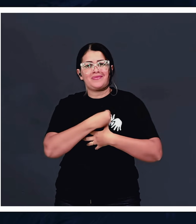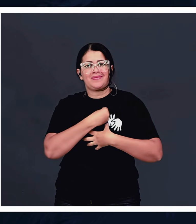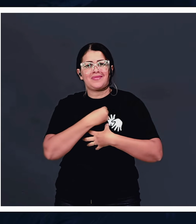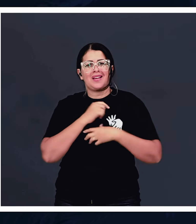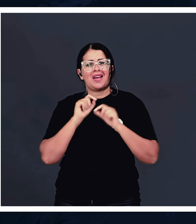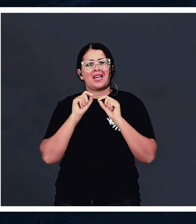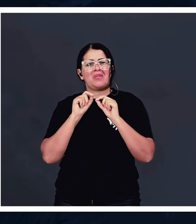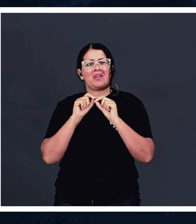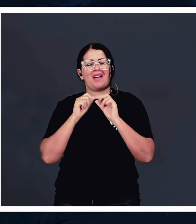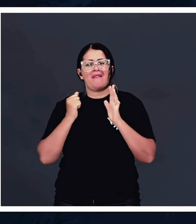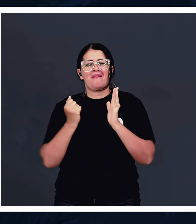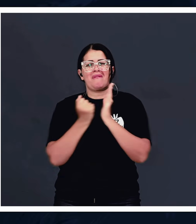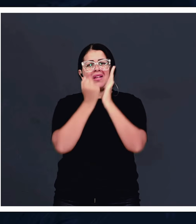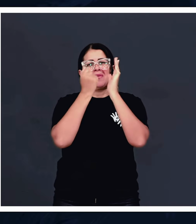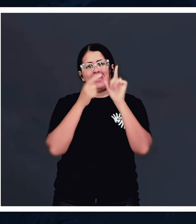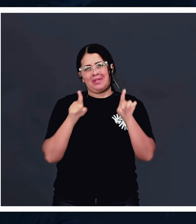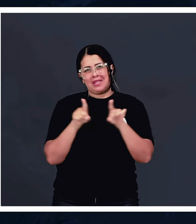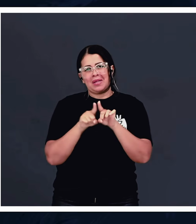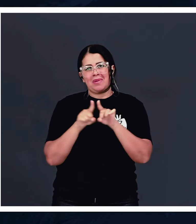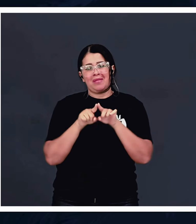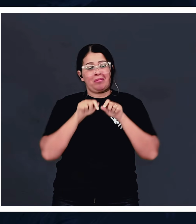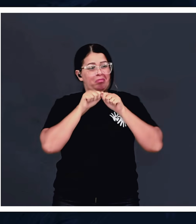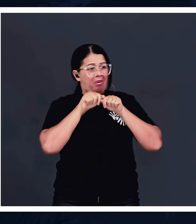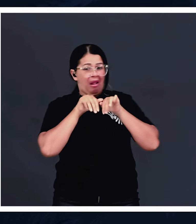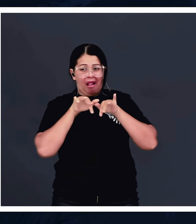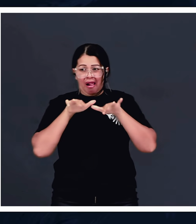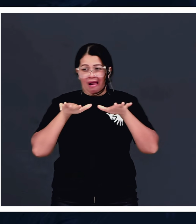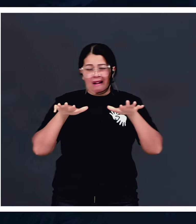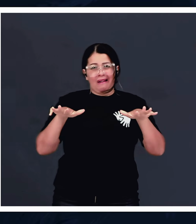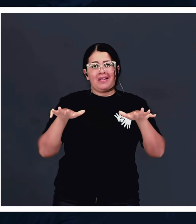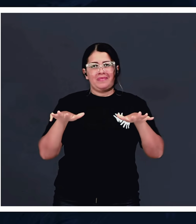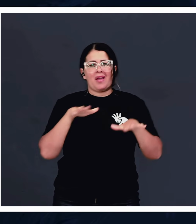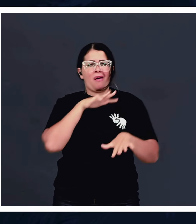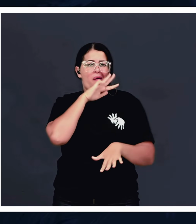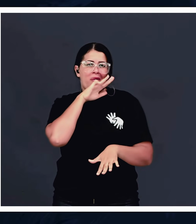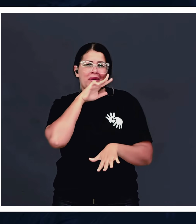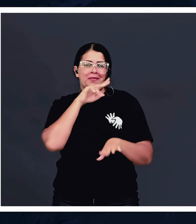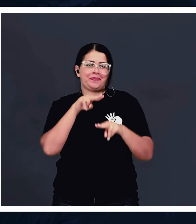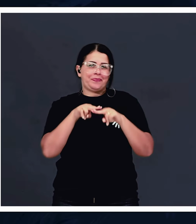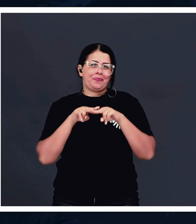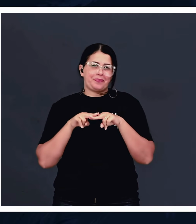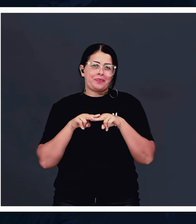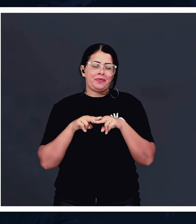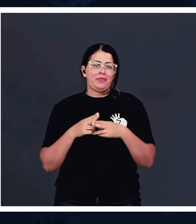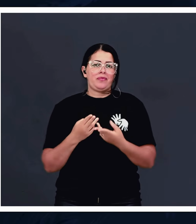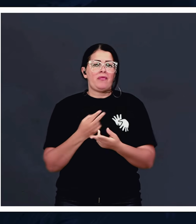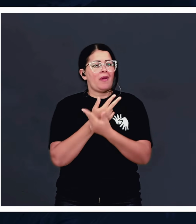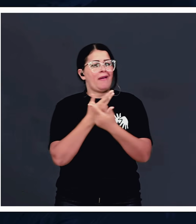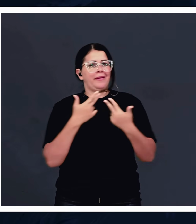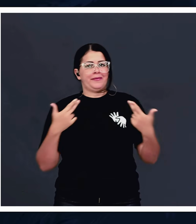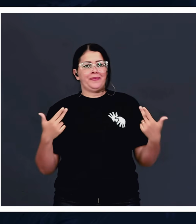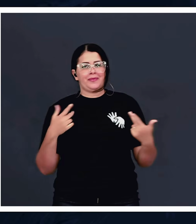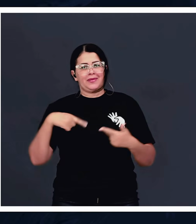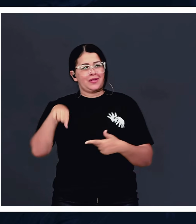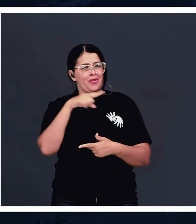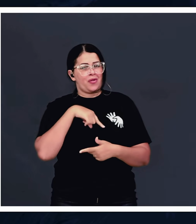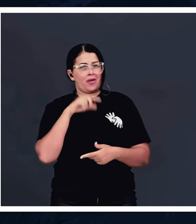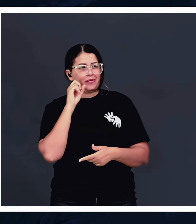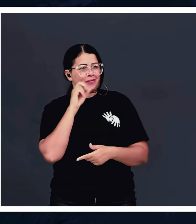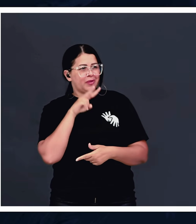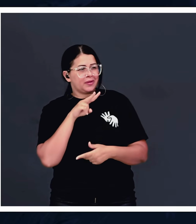que fatalmente irá contaminar outras. É por isso, amados, que muitas vezes nós